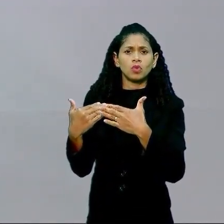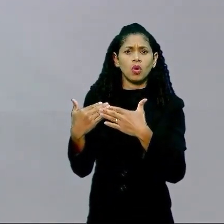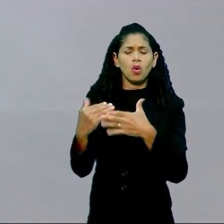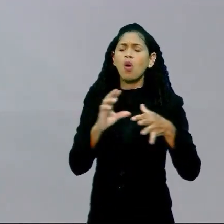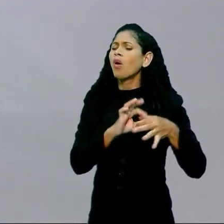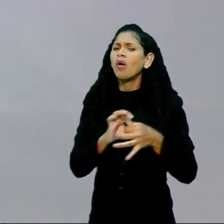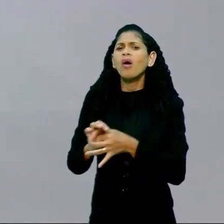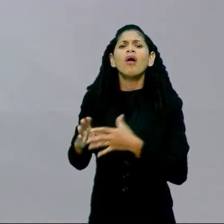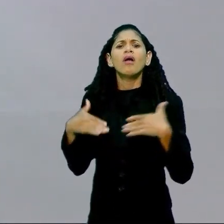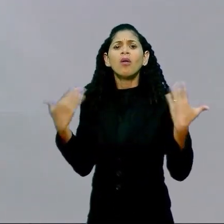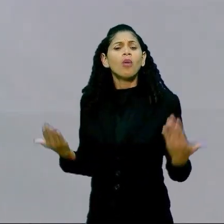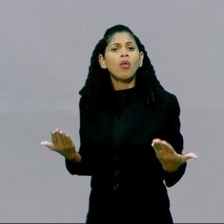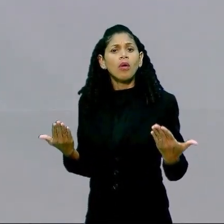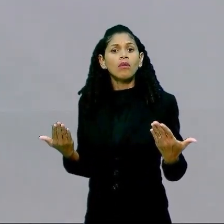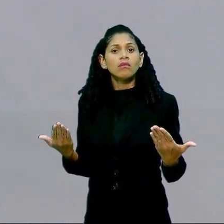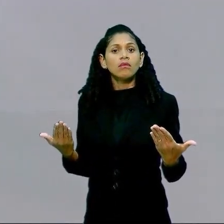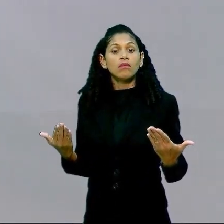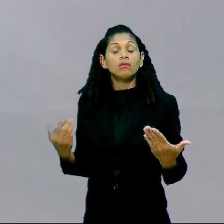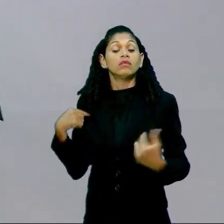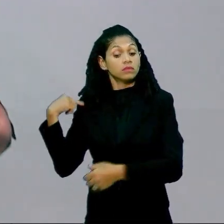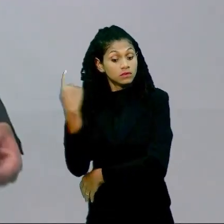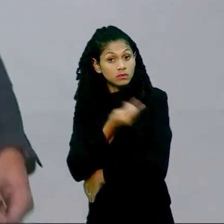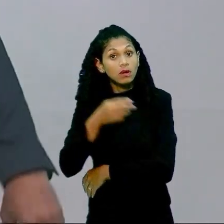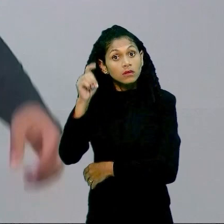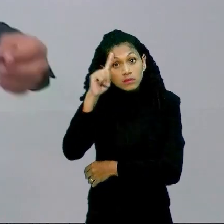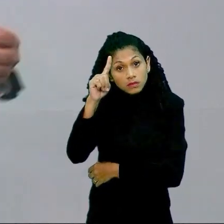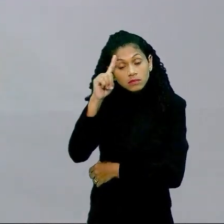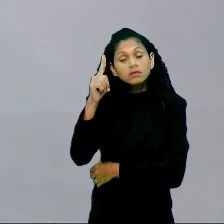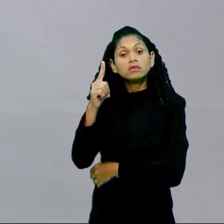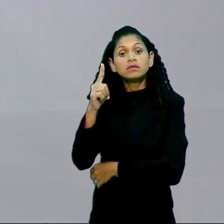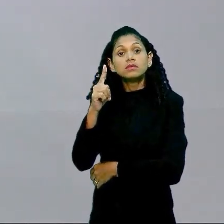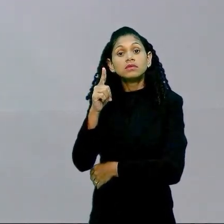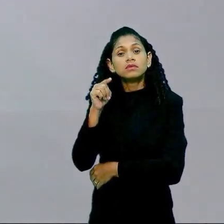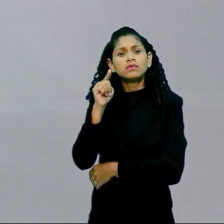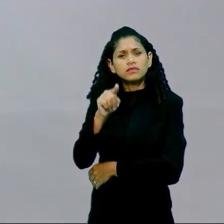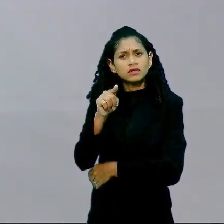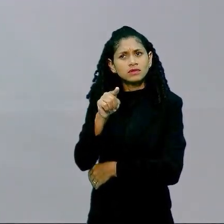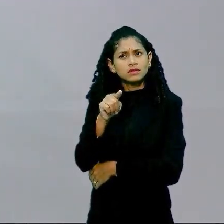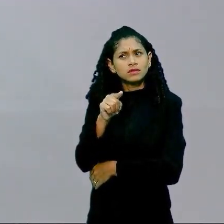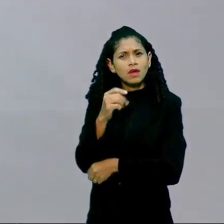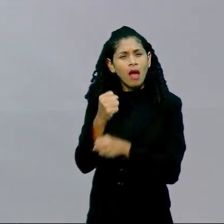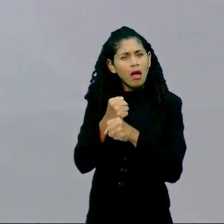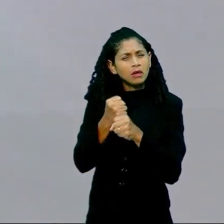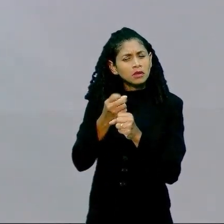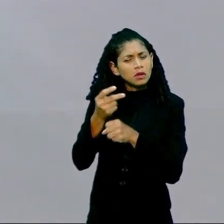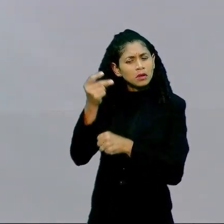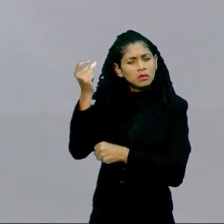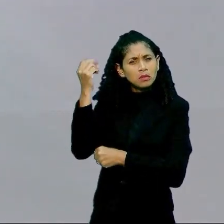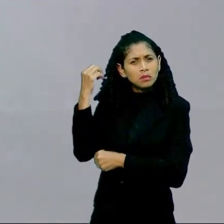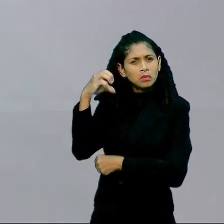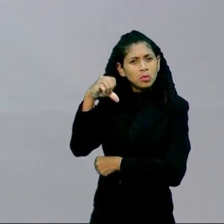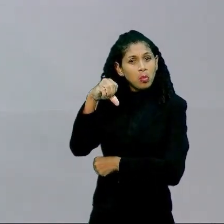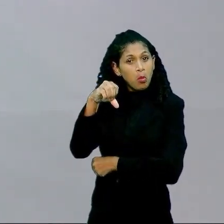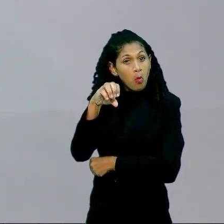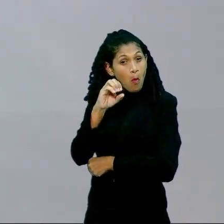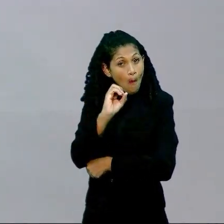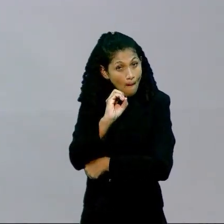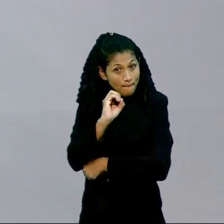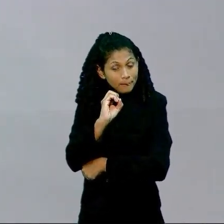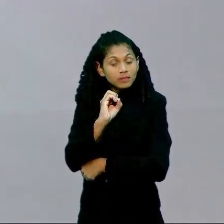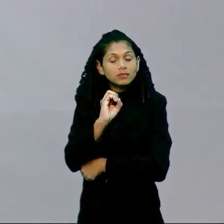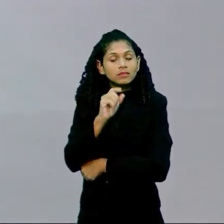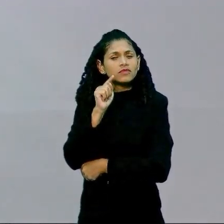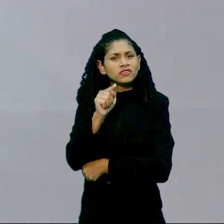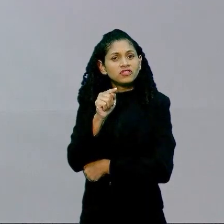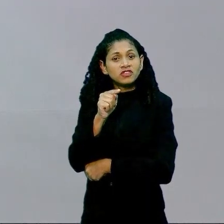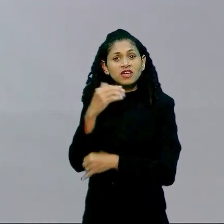contexto? Cotidiano, nosso dia a dia. Se você é dos anos 90, se você é meio cringe assim, você sabe, você brincava no meio